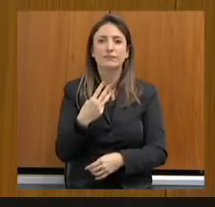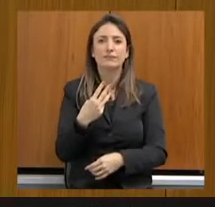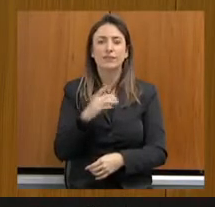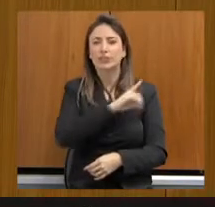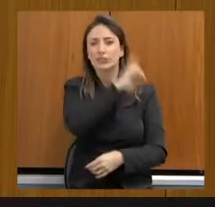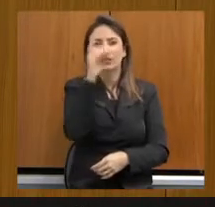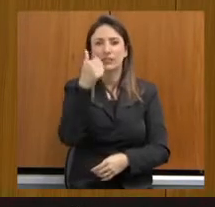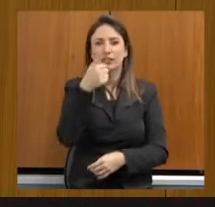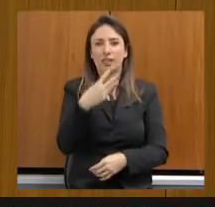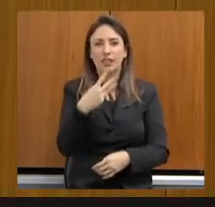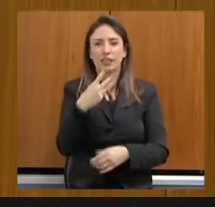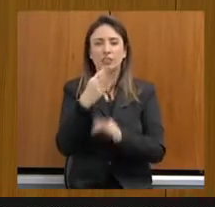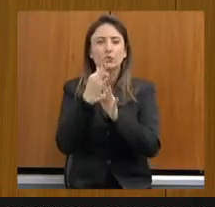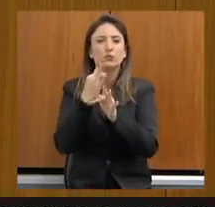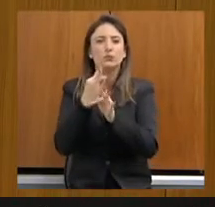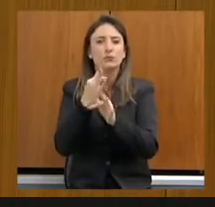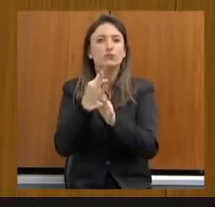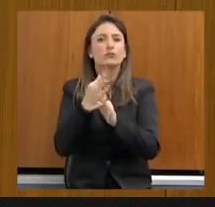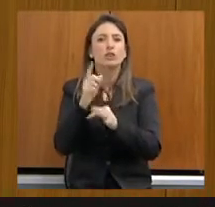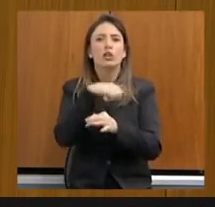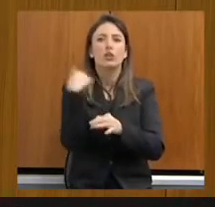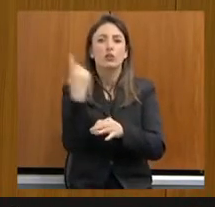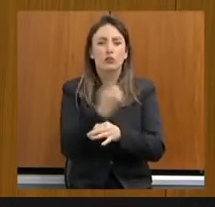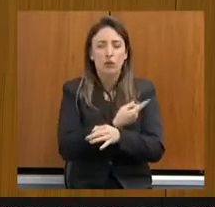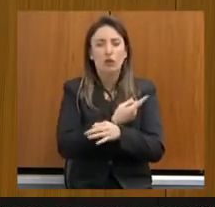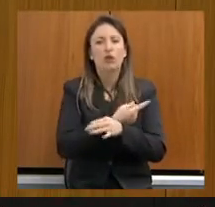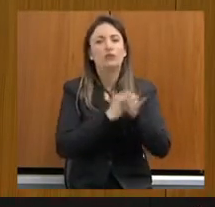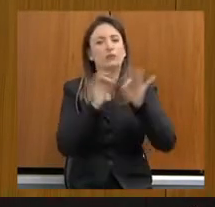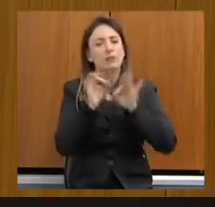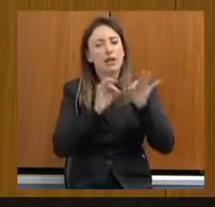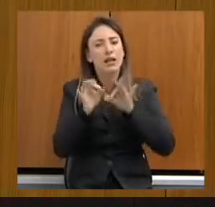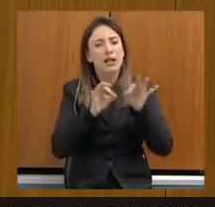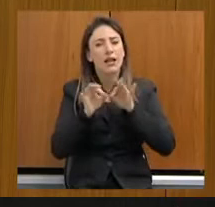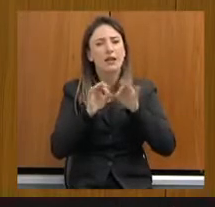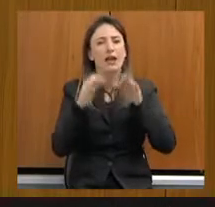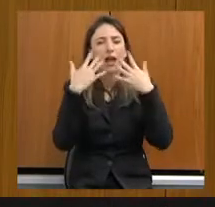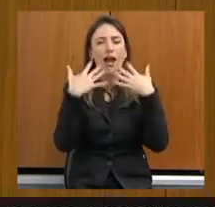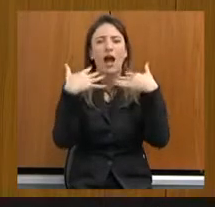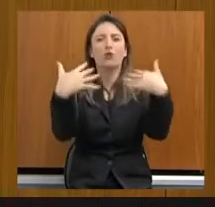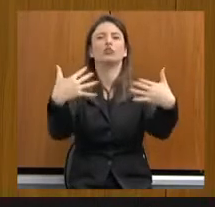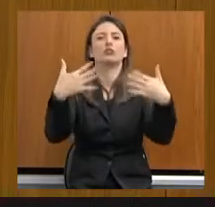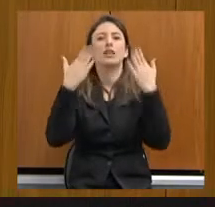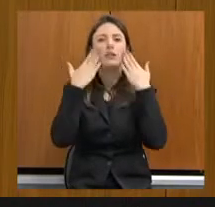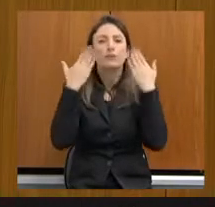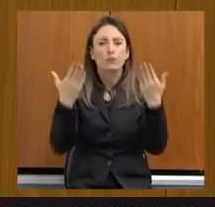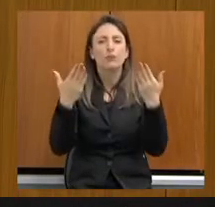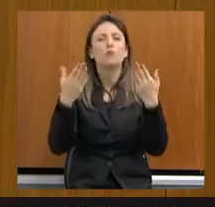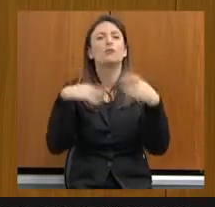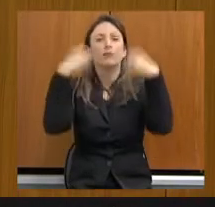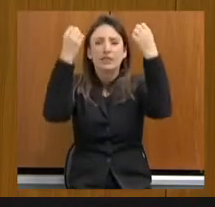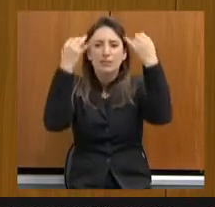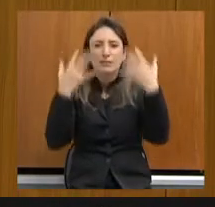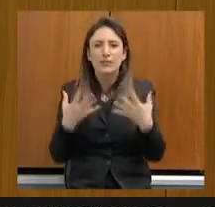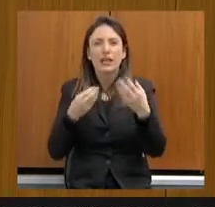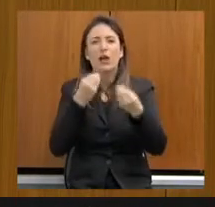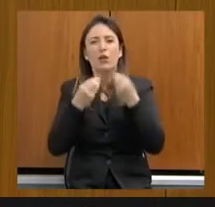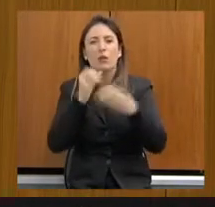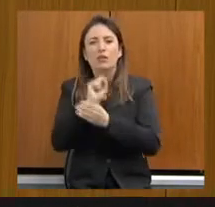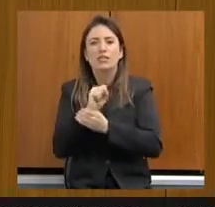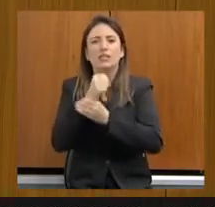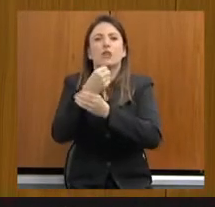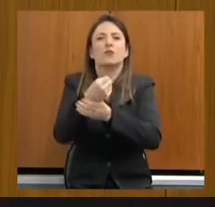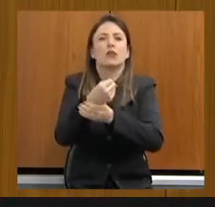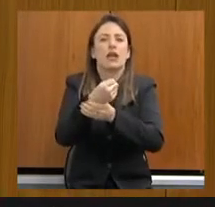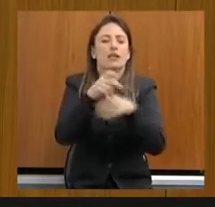1313 do sete nós estaremos promovendo audiência pública para tratar da segurança do Homem do